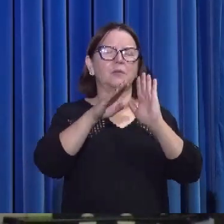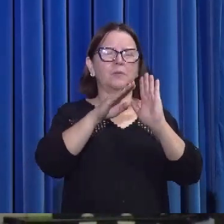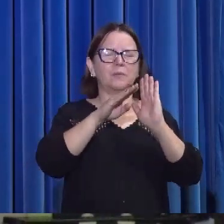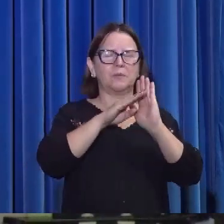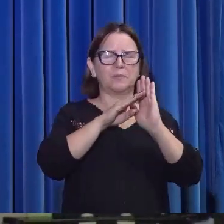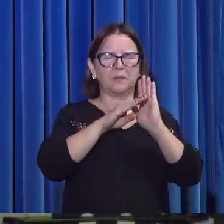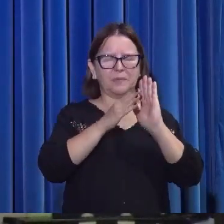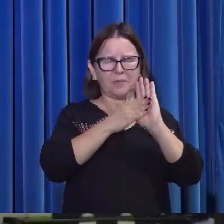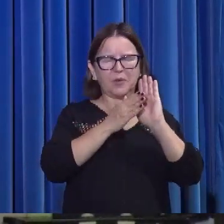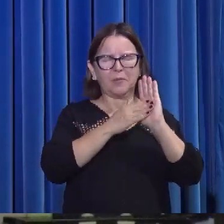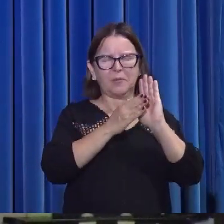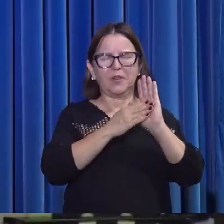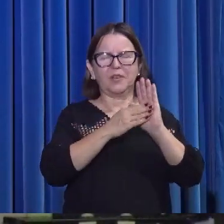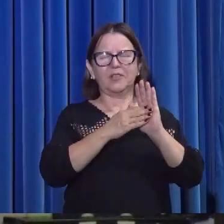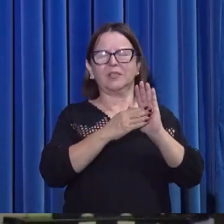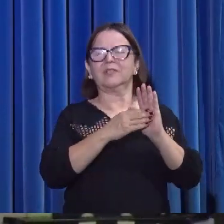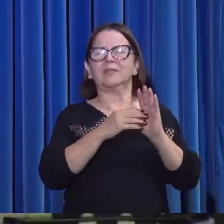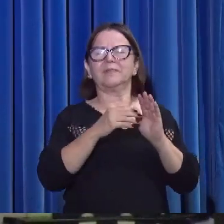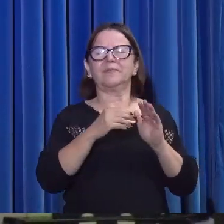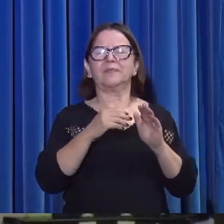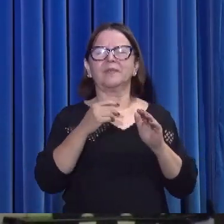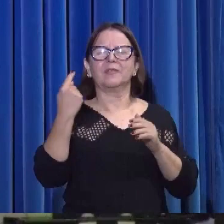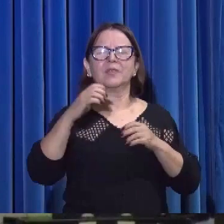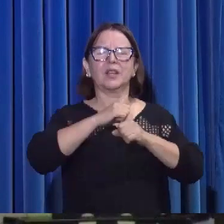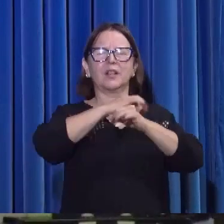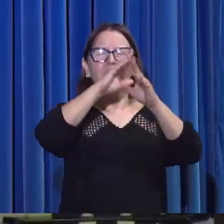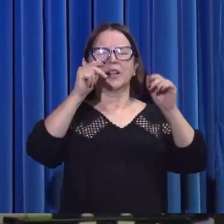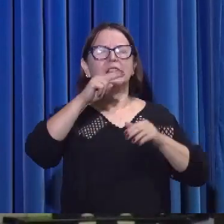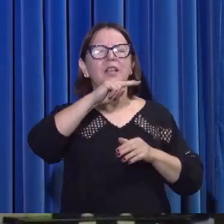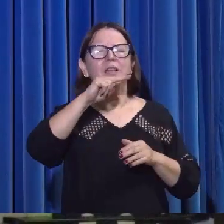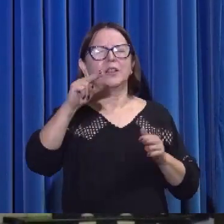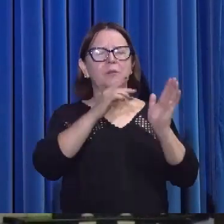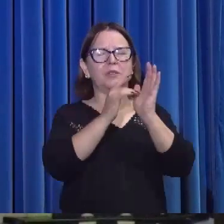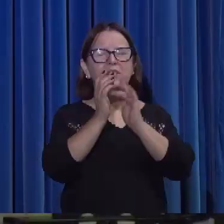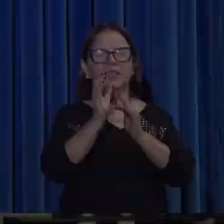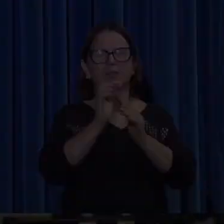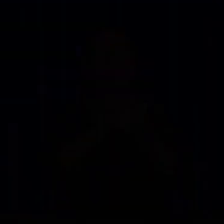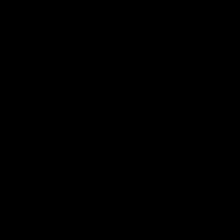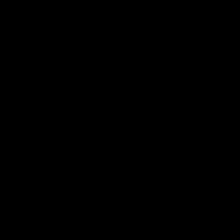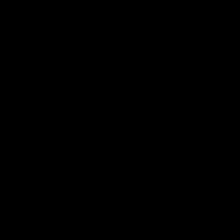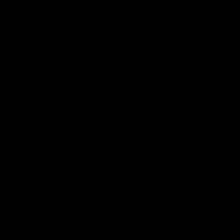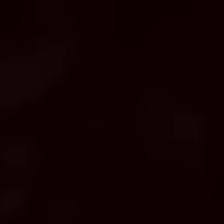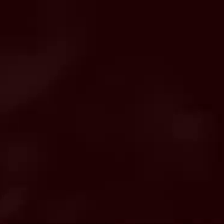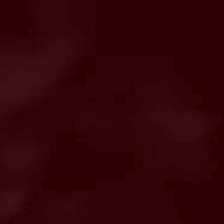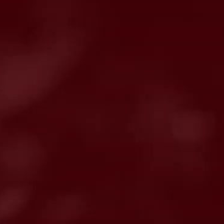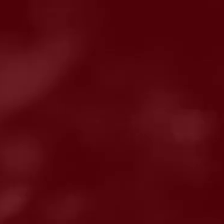Trindade. É no nome de Jesus que nós oramos e agradecemos a Ti. Amém.